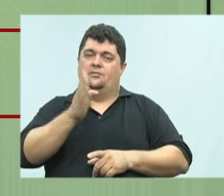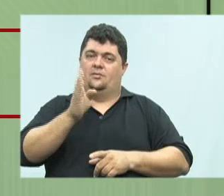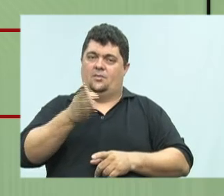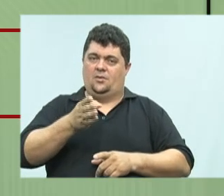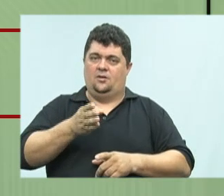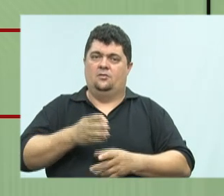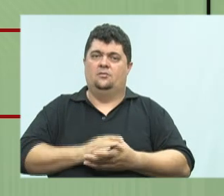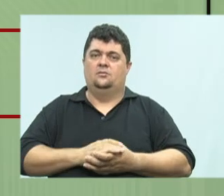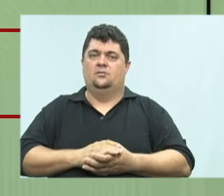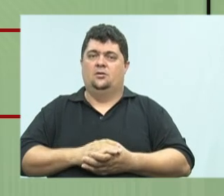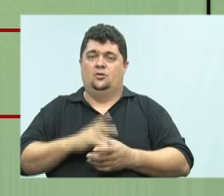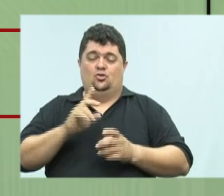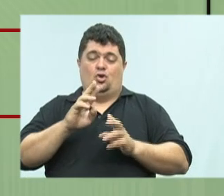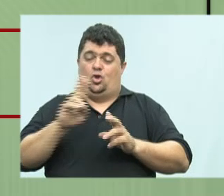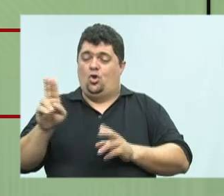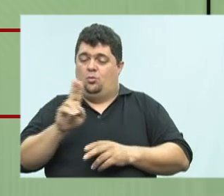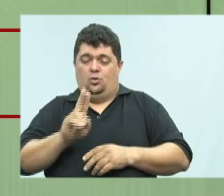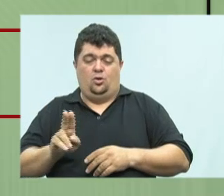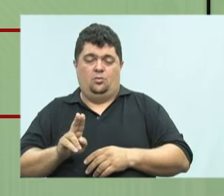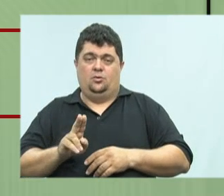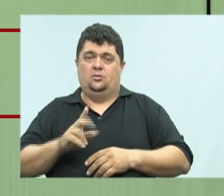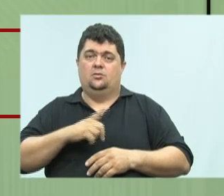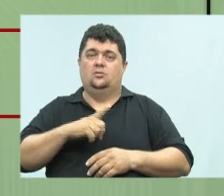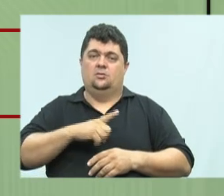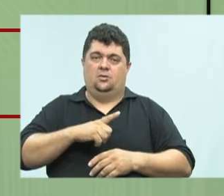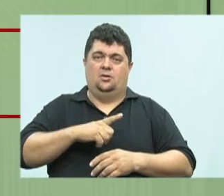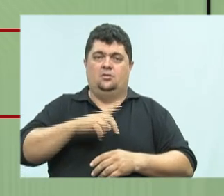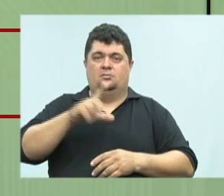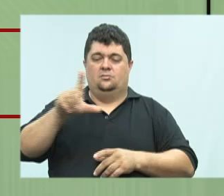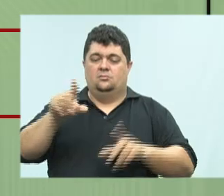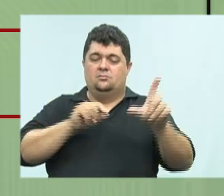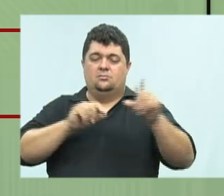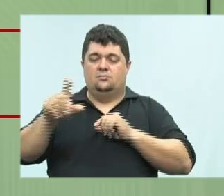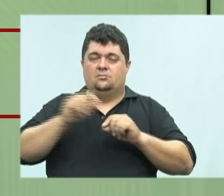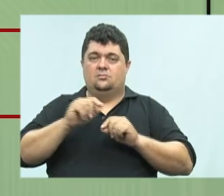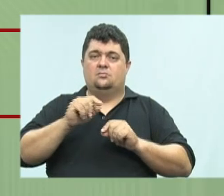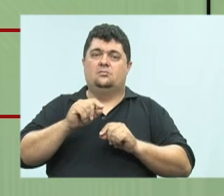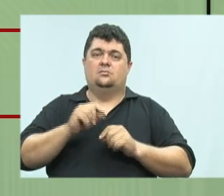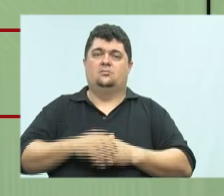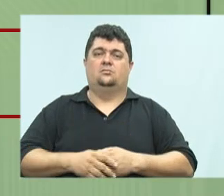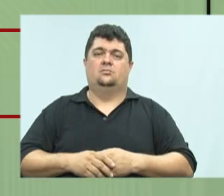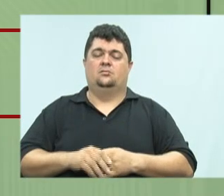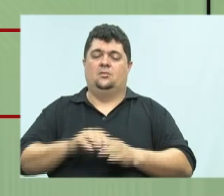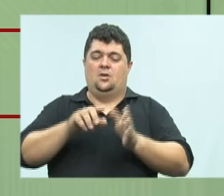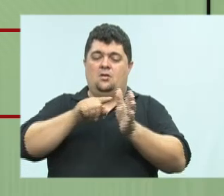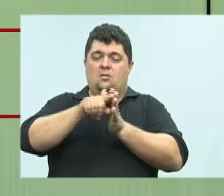questão, né, de nomenclatura, adotamos então a denominação